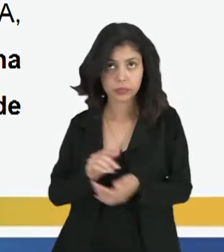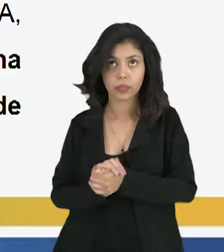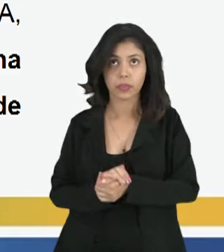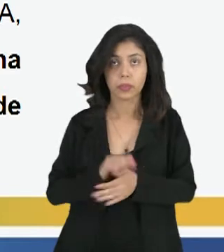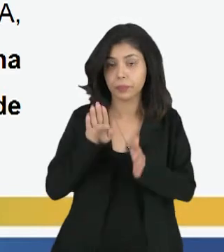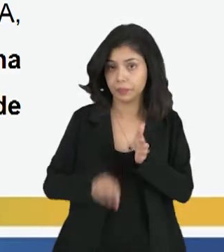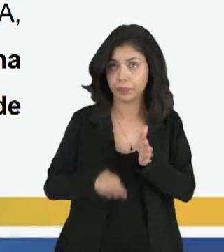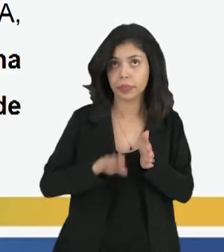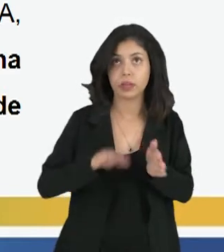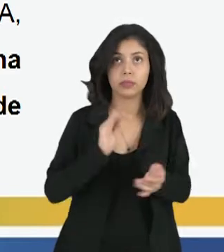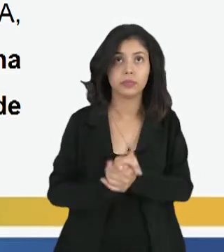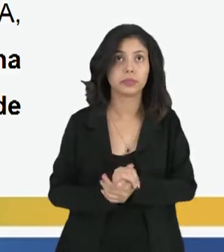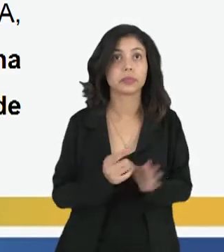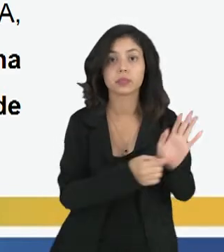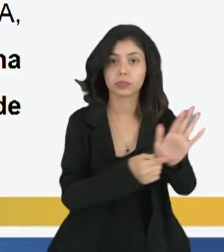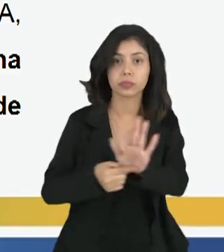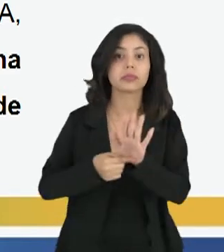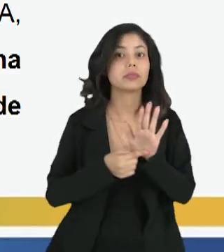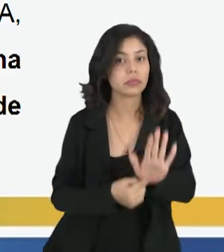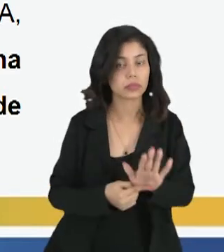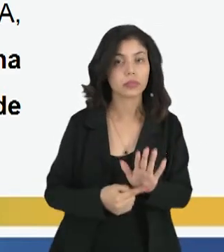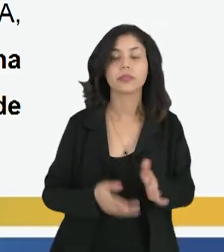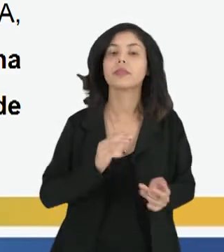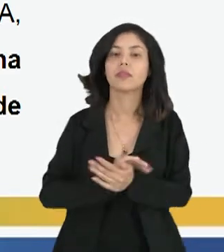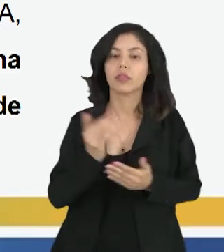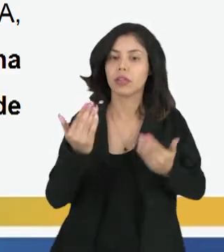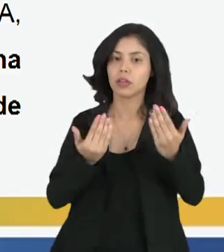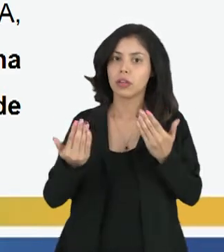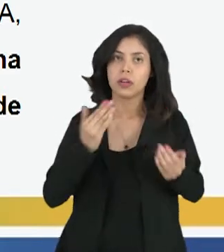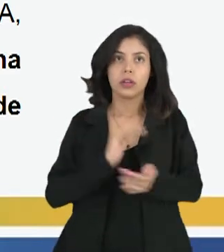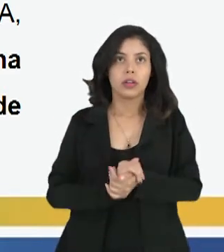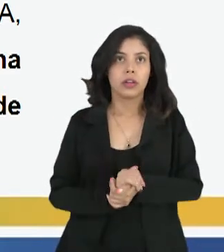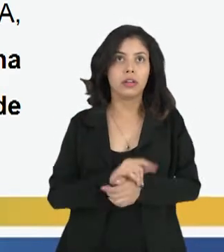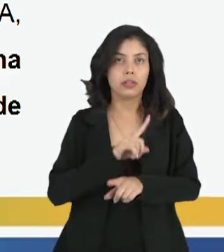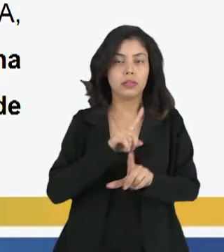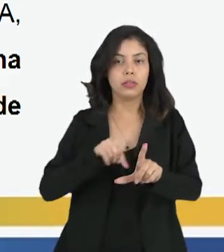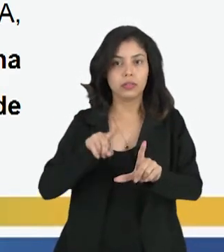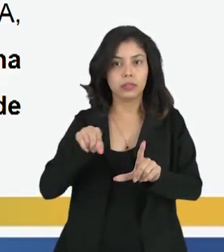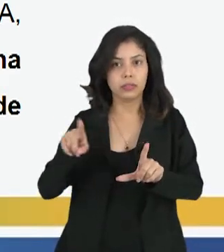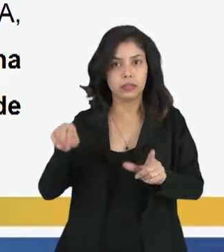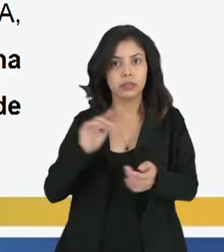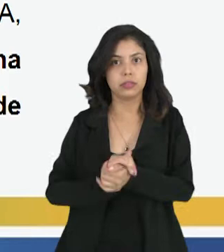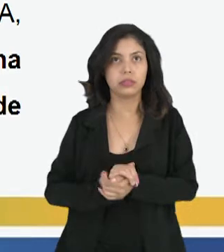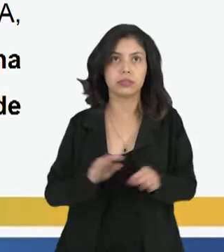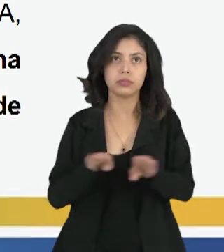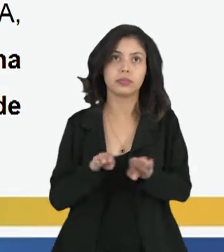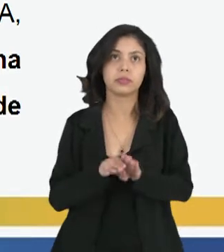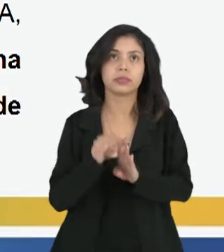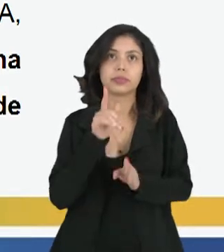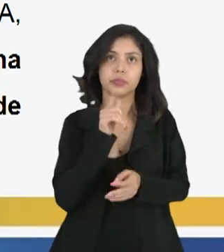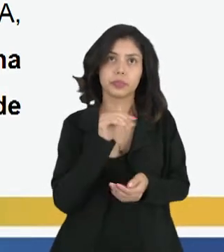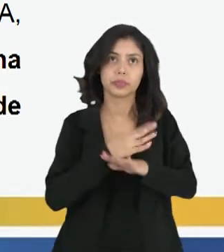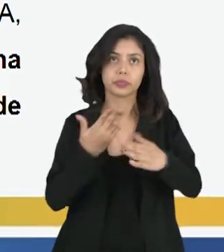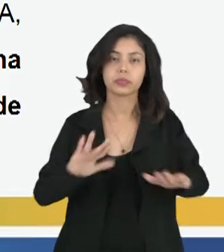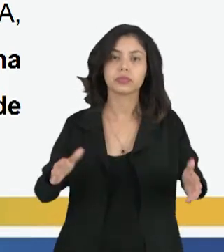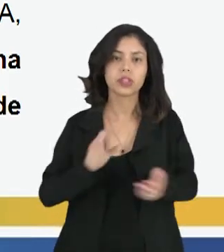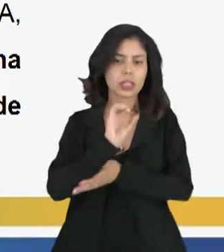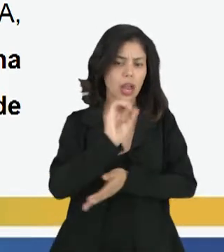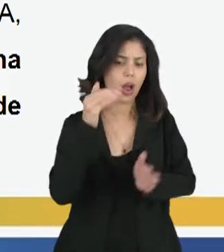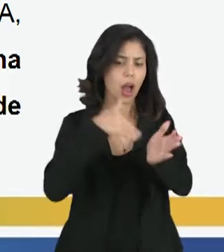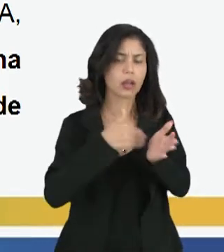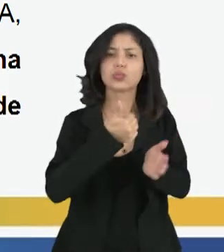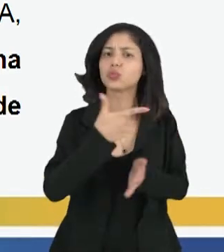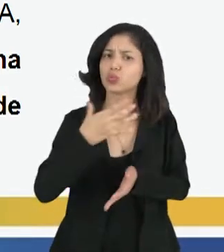mais baixas. Isso aí eu me refiro em relação ao nível do mar, então de 0 a 200 metros de